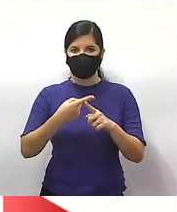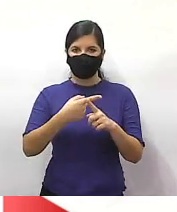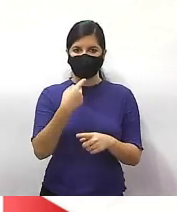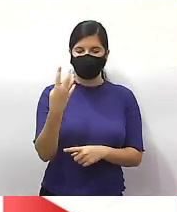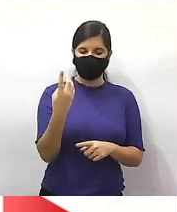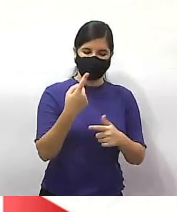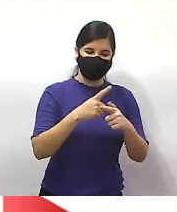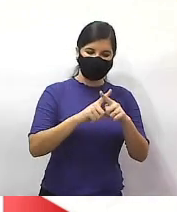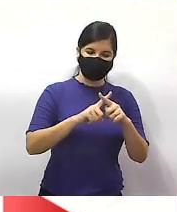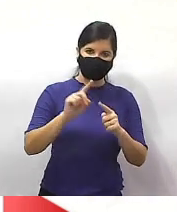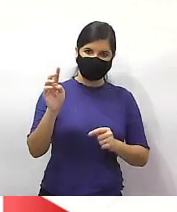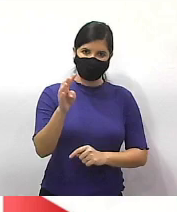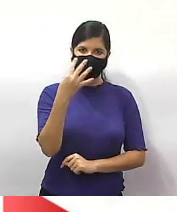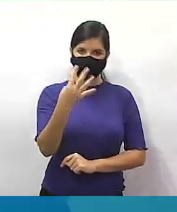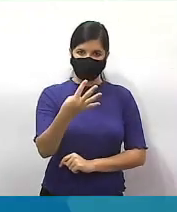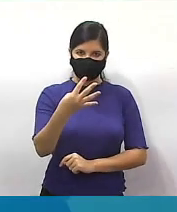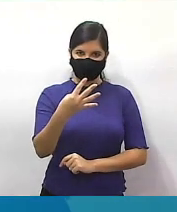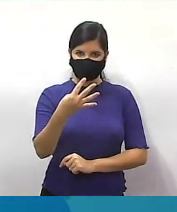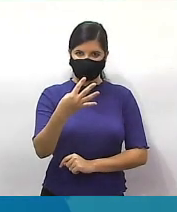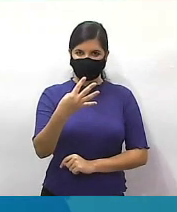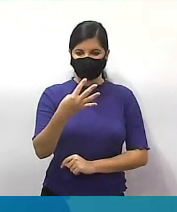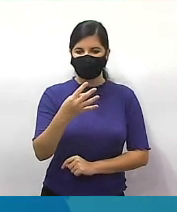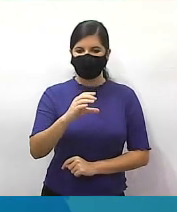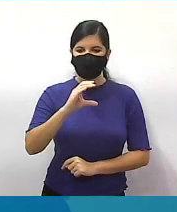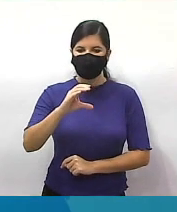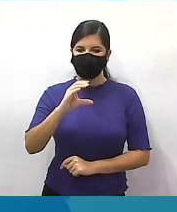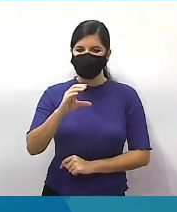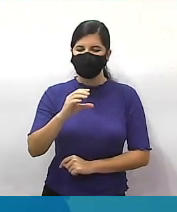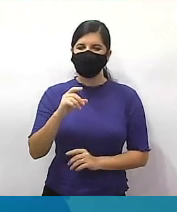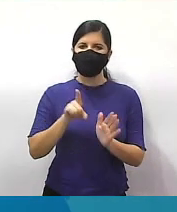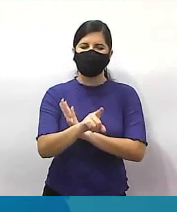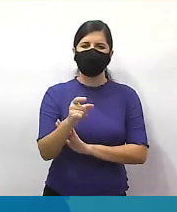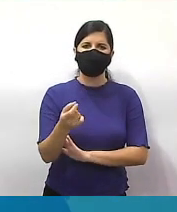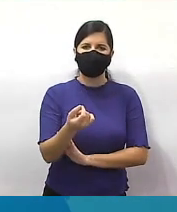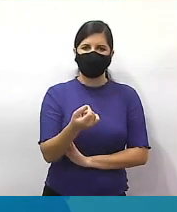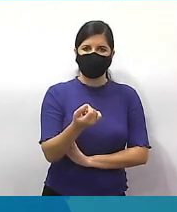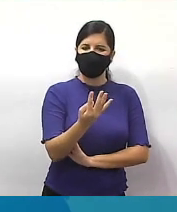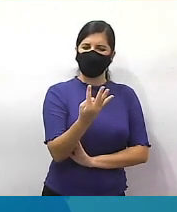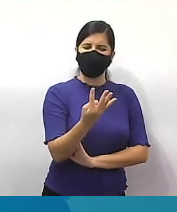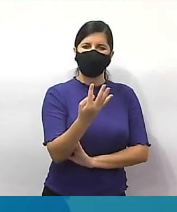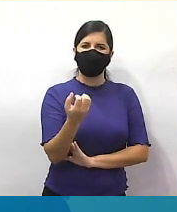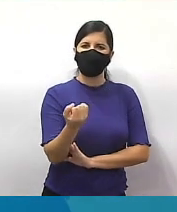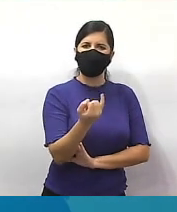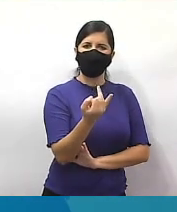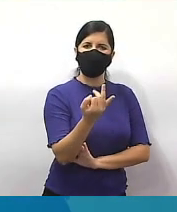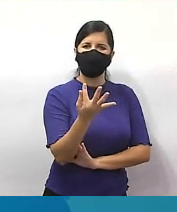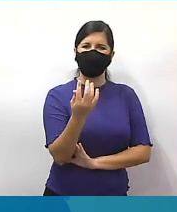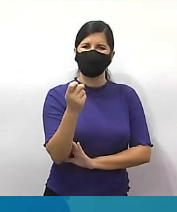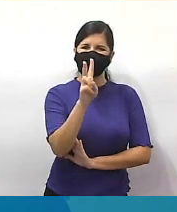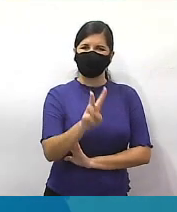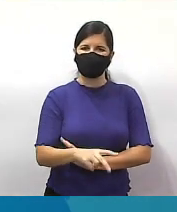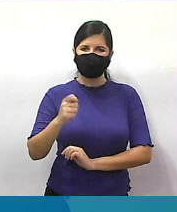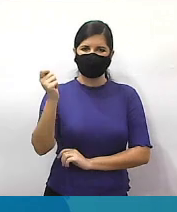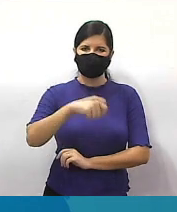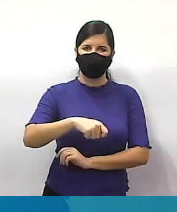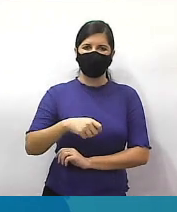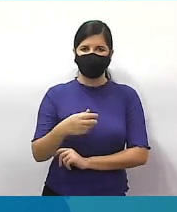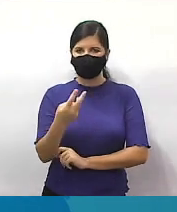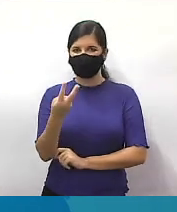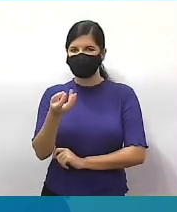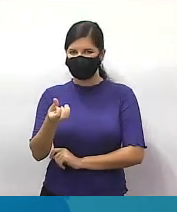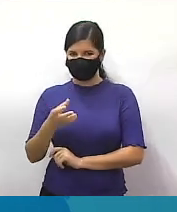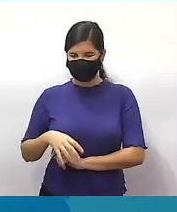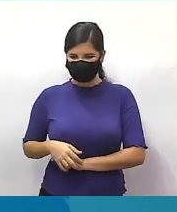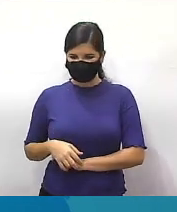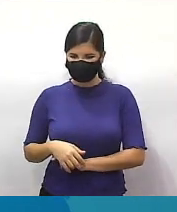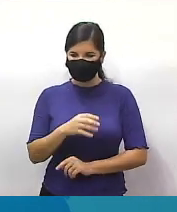de 4. E é por isso que o item C está dizendo lá, quantas vezes cabe o 4 em 36, ou no 36. E